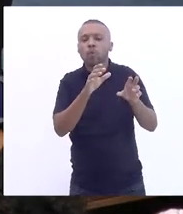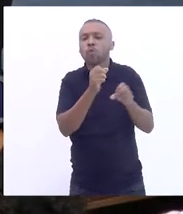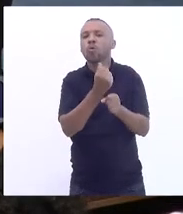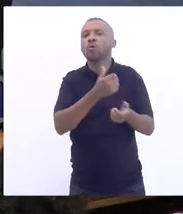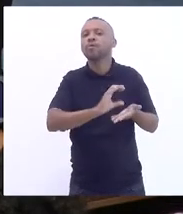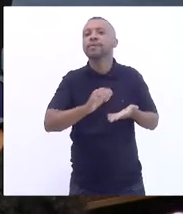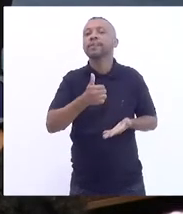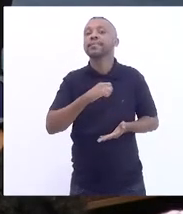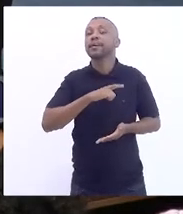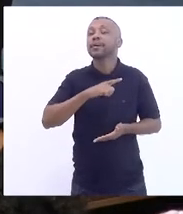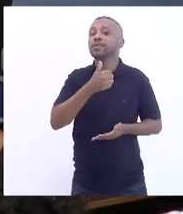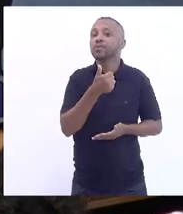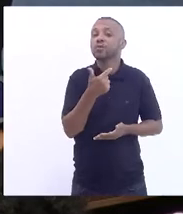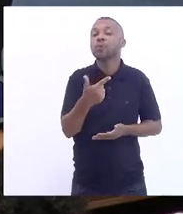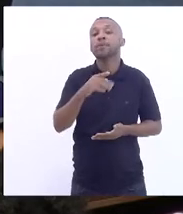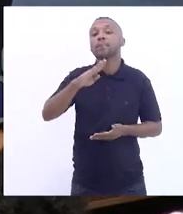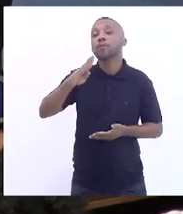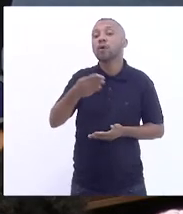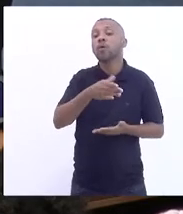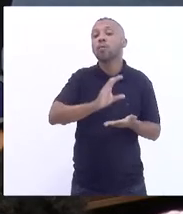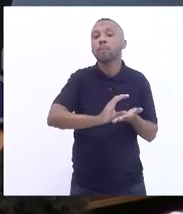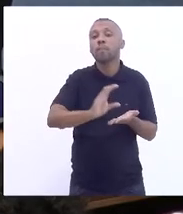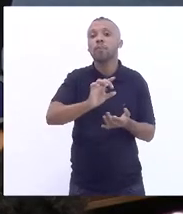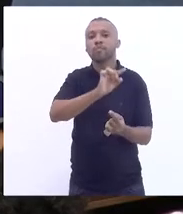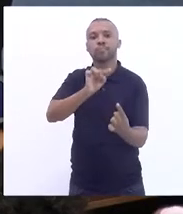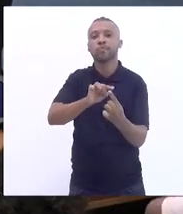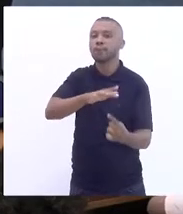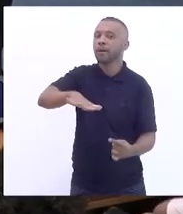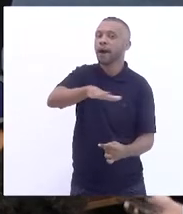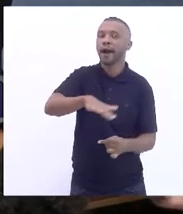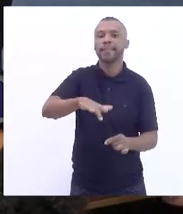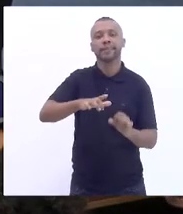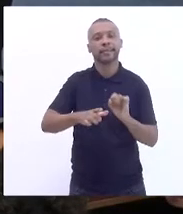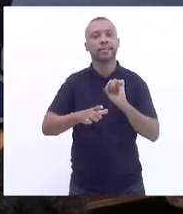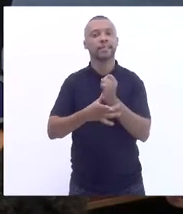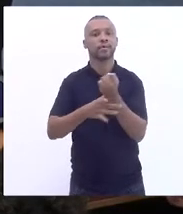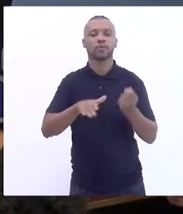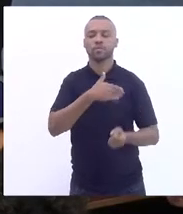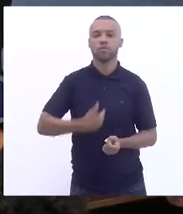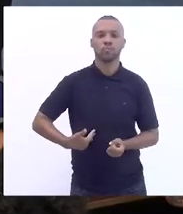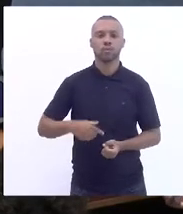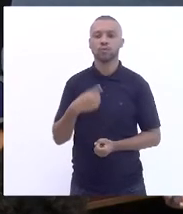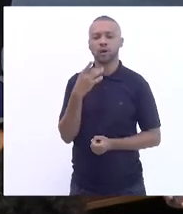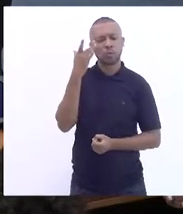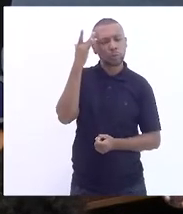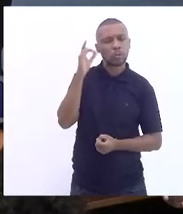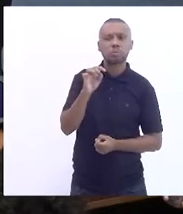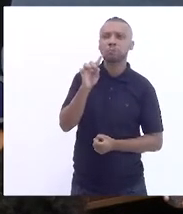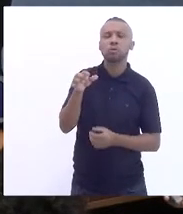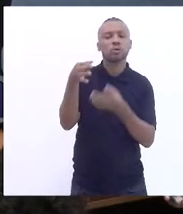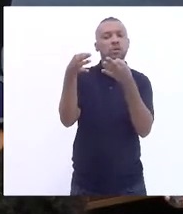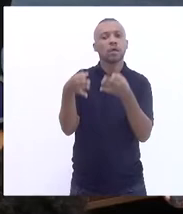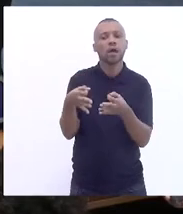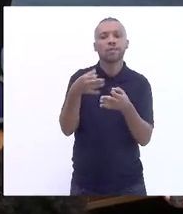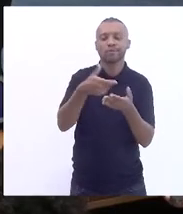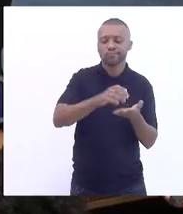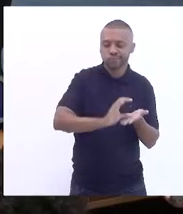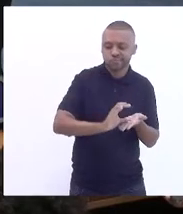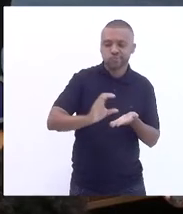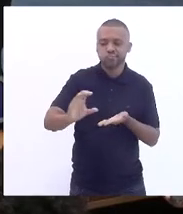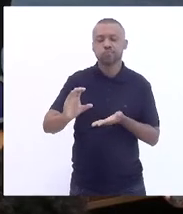bilhões destinados para a segurança pública EA gente não sabe ao certo Quantos milhões para habitação